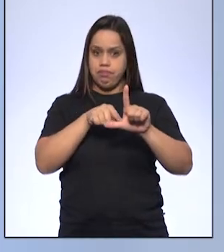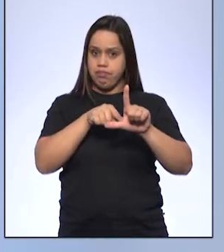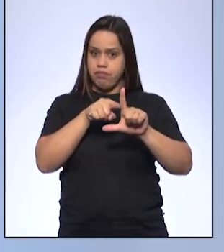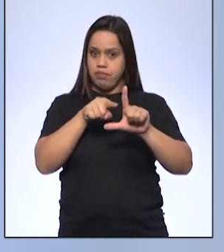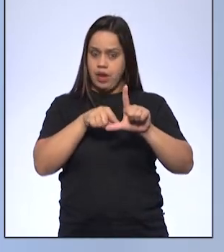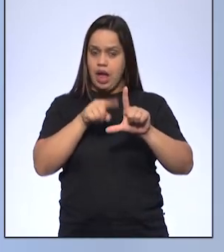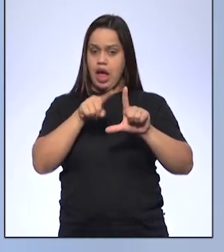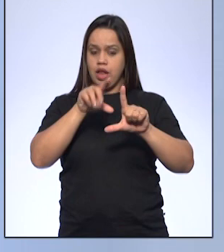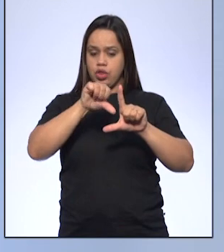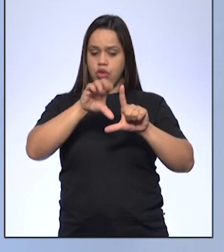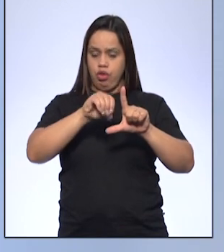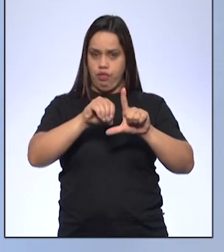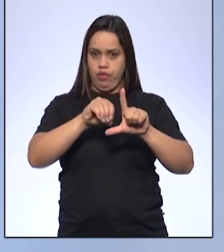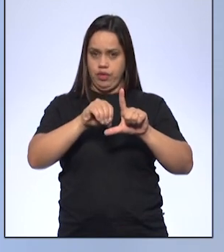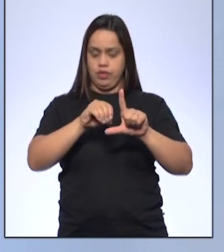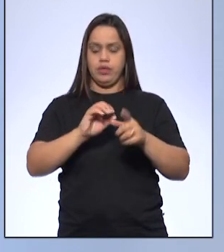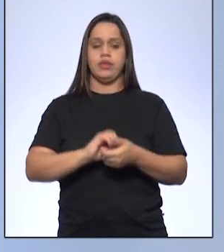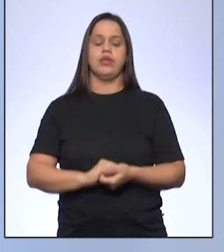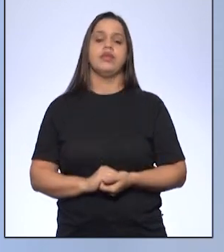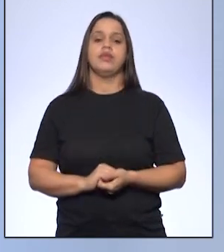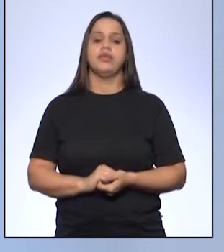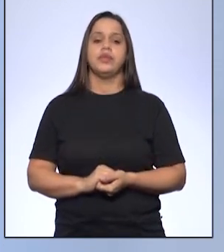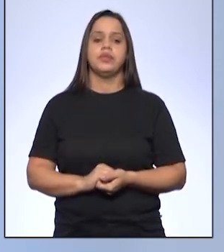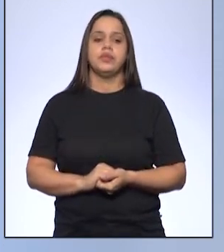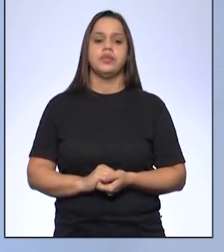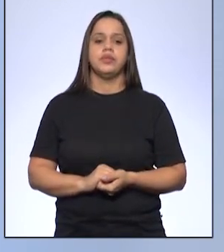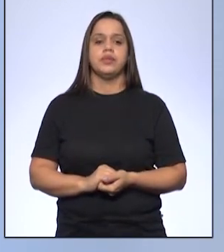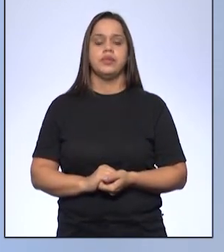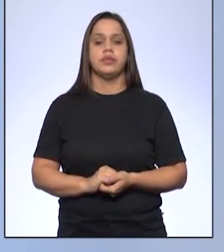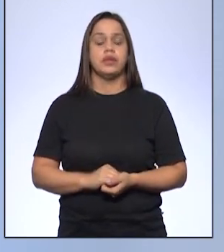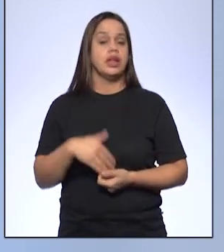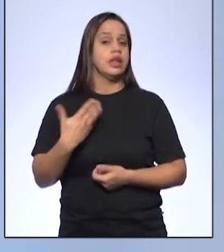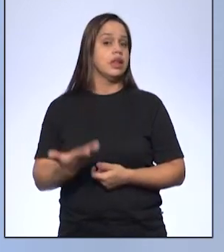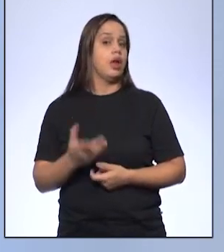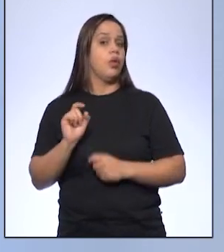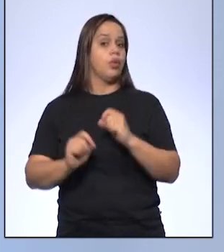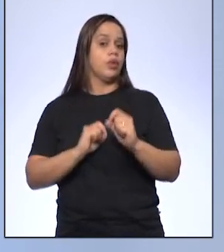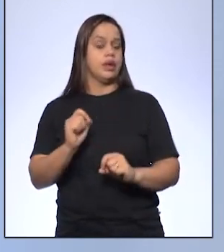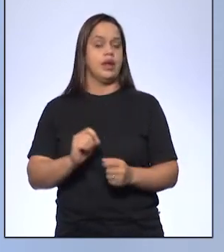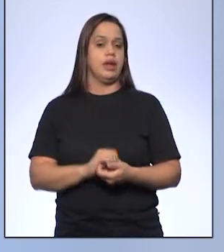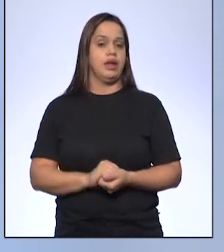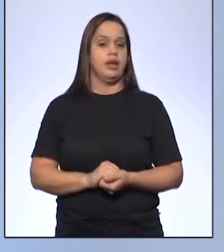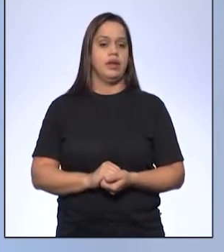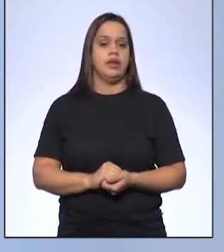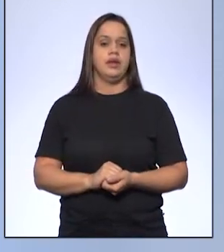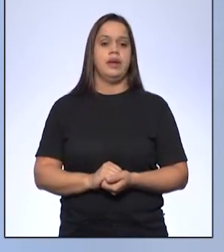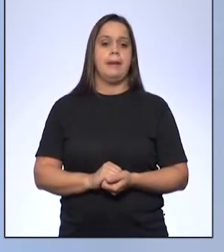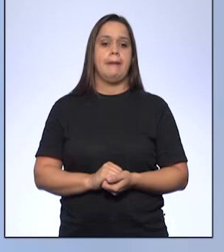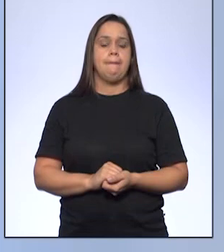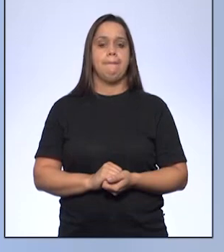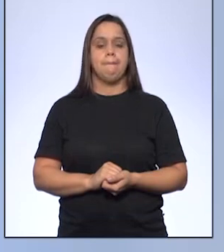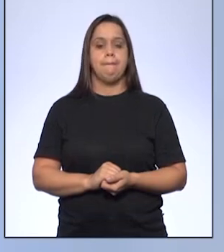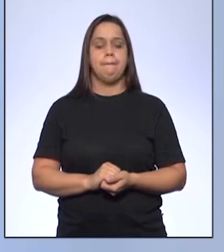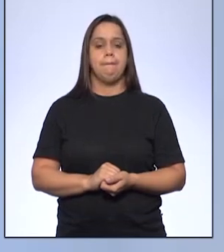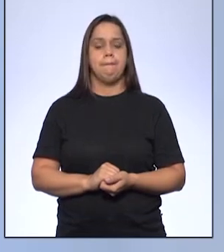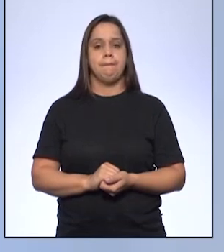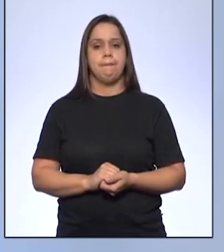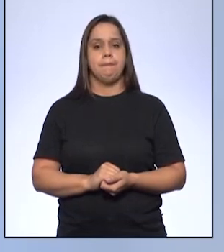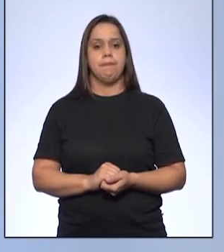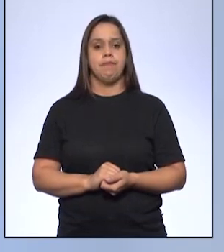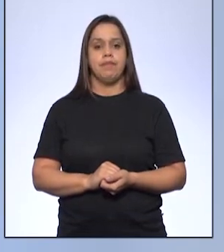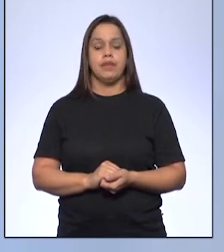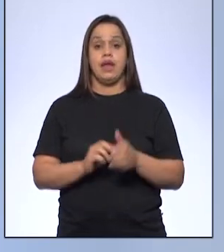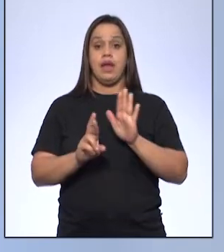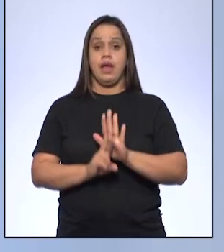aqui é a representação de 90 graus. Ou seja, essa parte aqui ó, representa os alunos